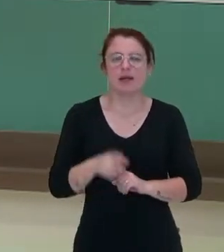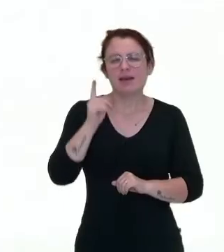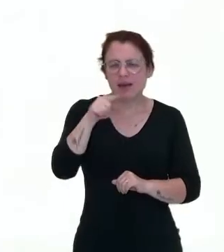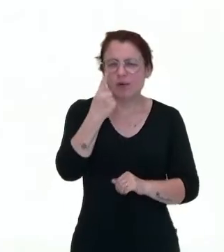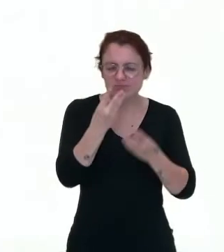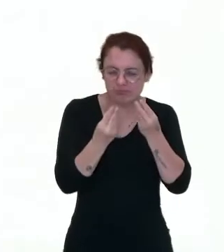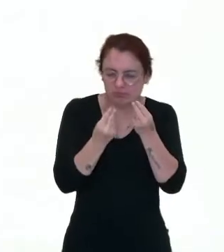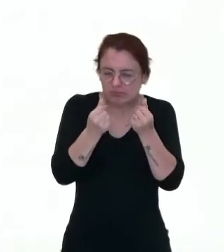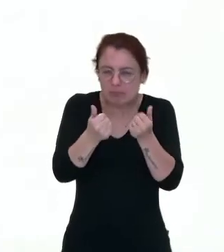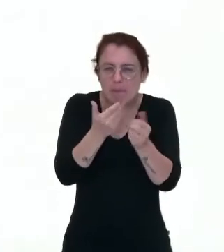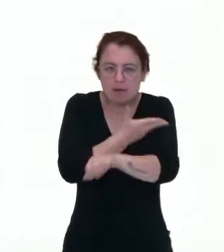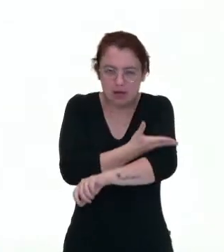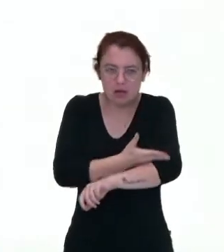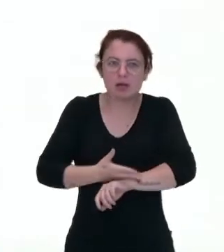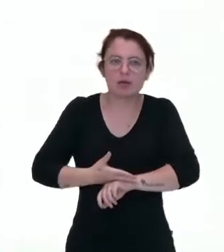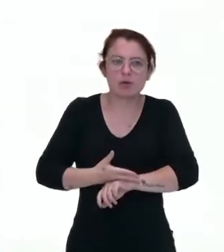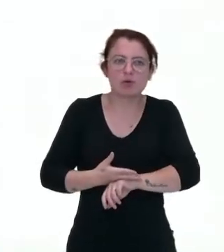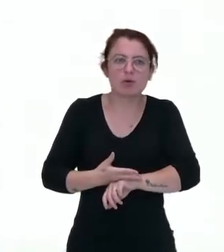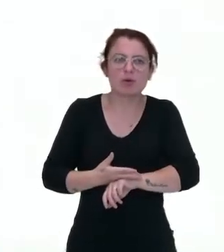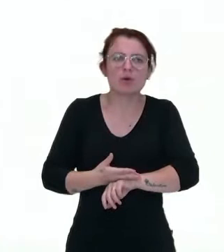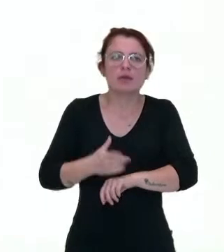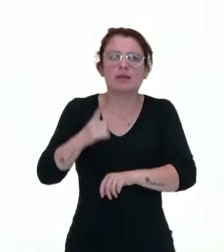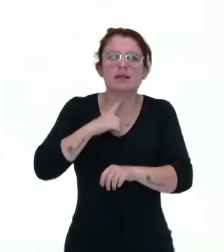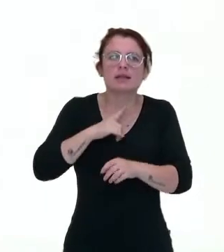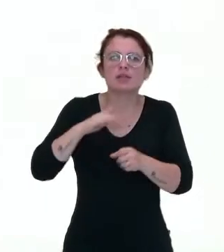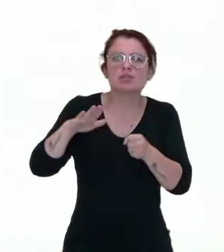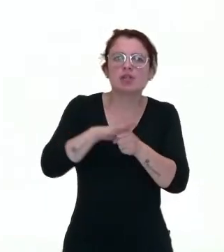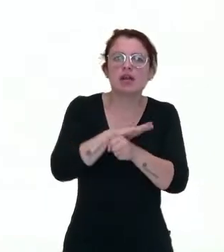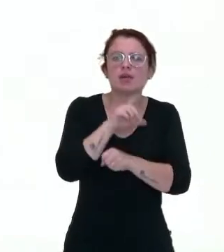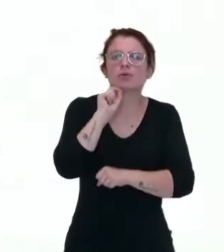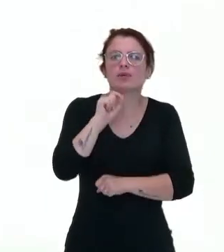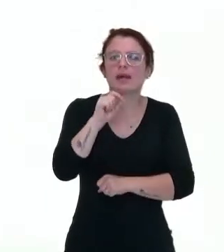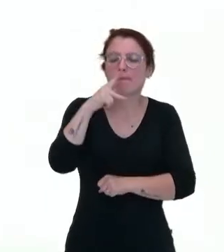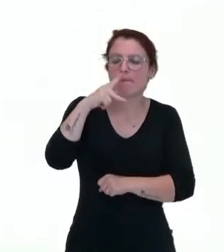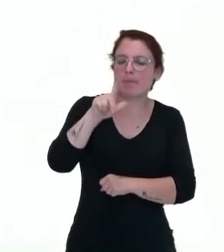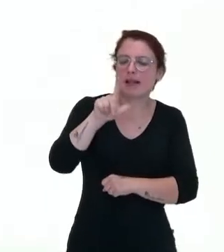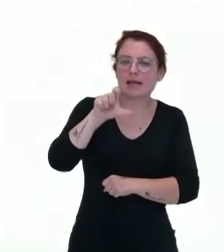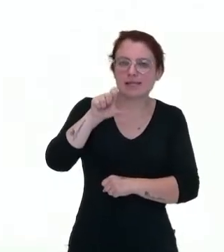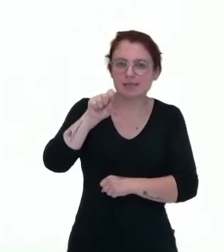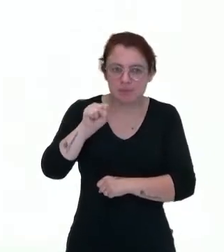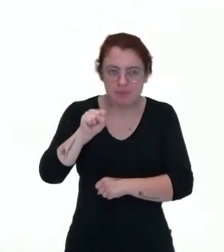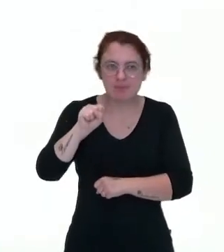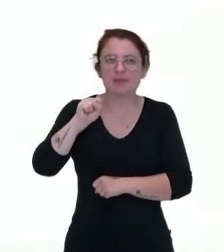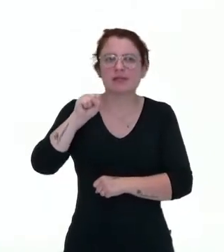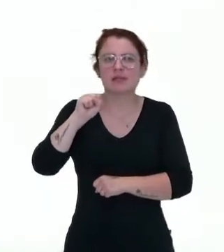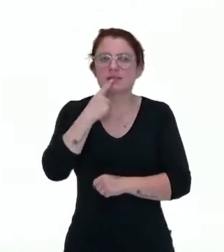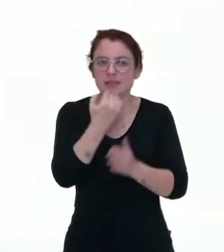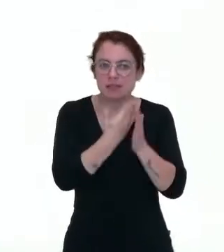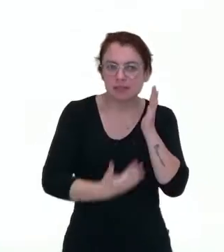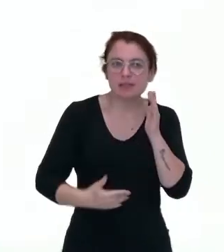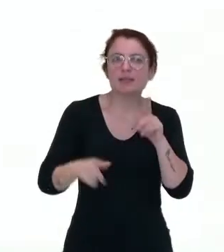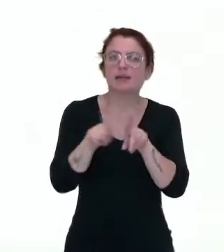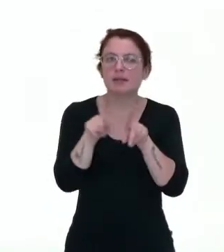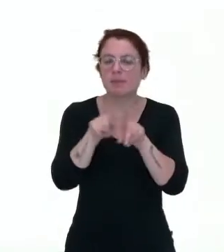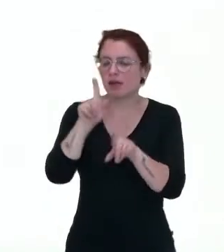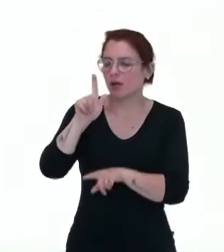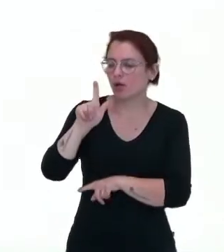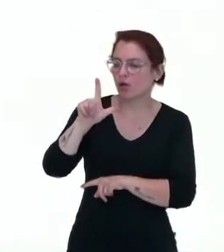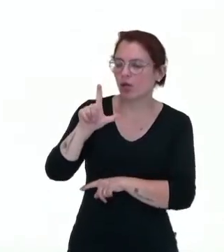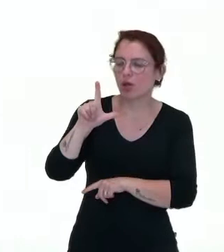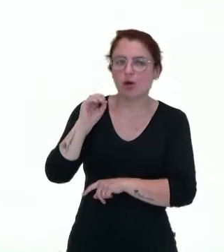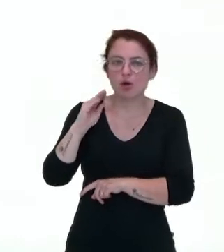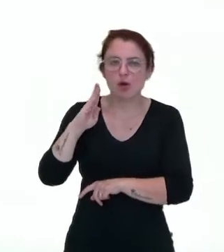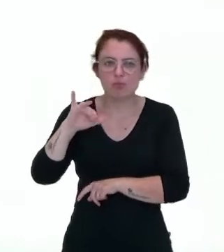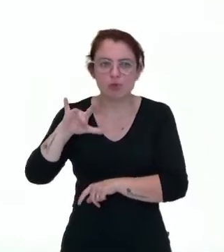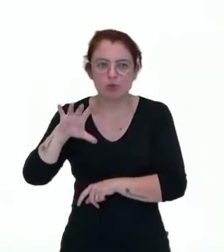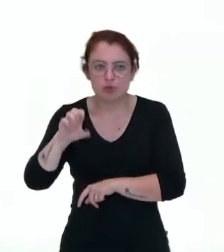líquido esbranquiçado composto do quê? De plasma sanguíneo e glóbulos brancos. Essa linfa vai